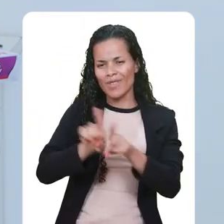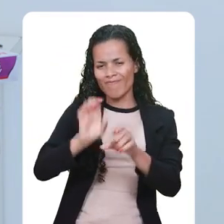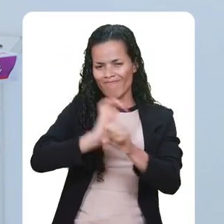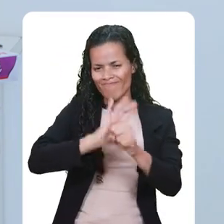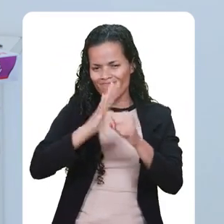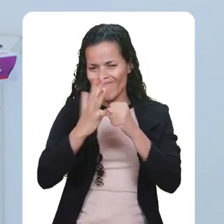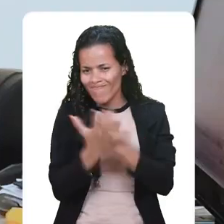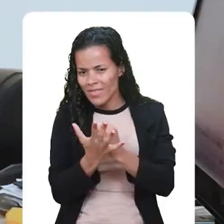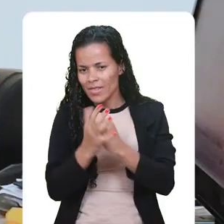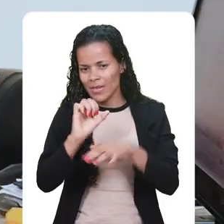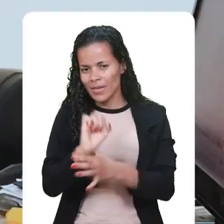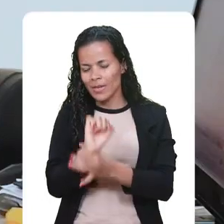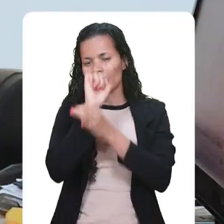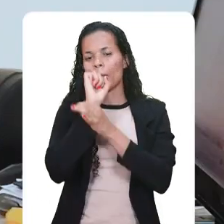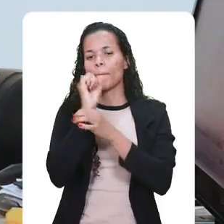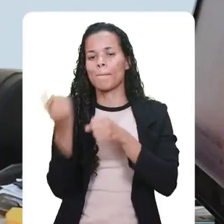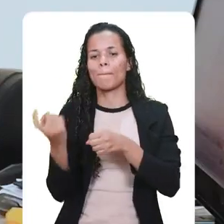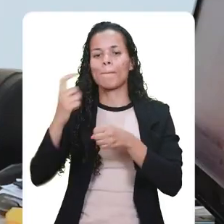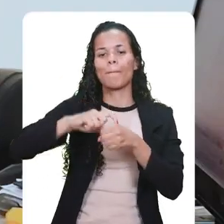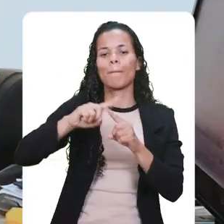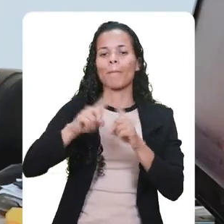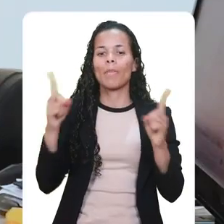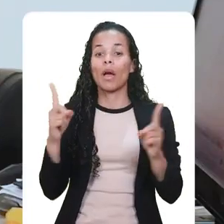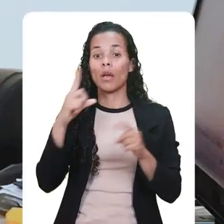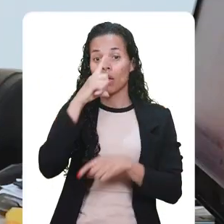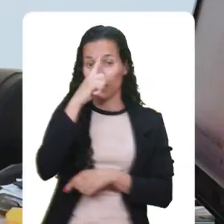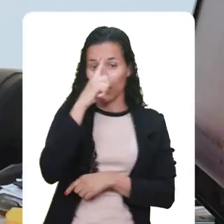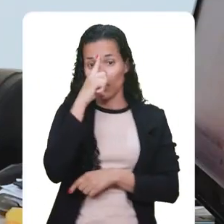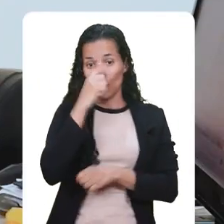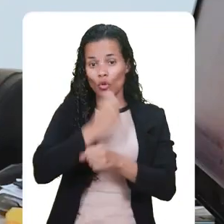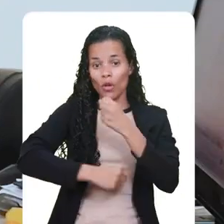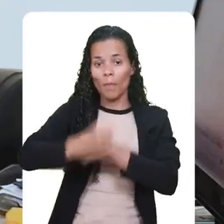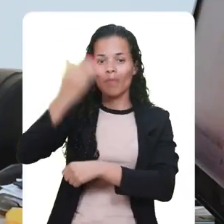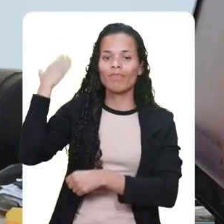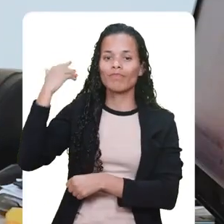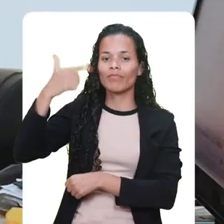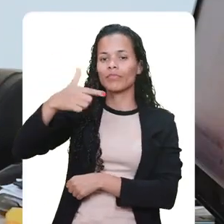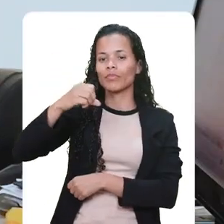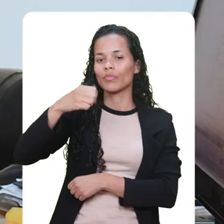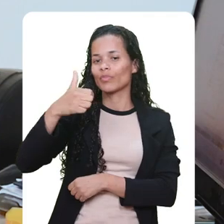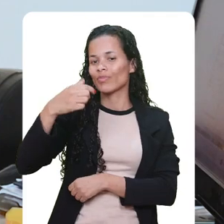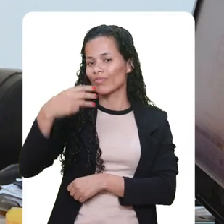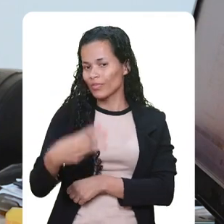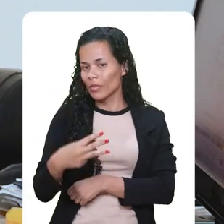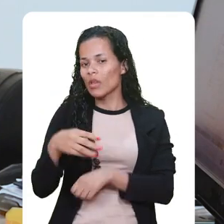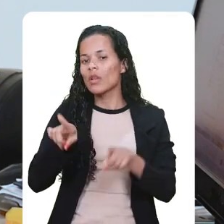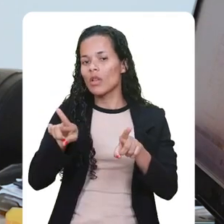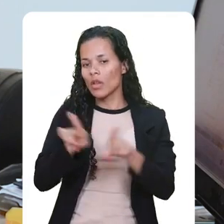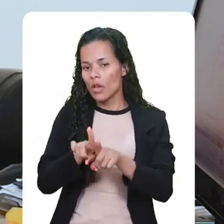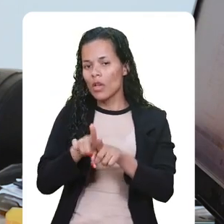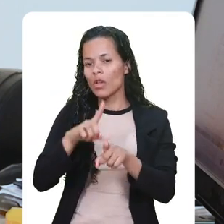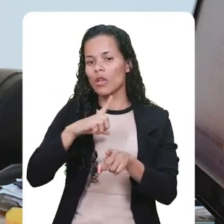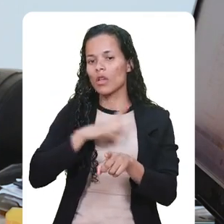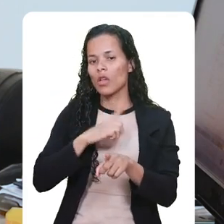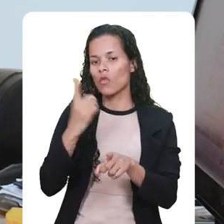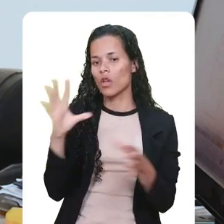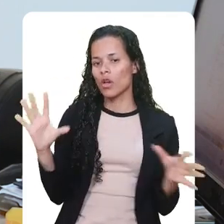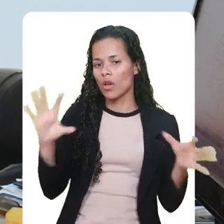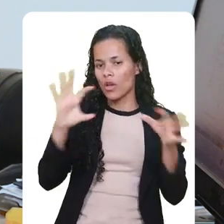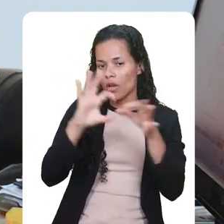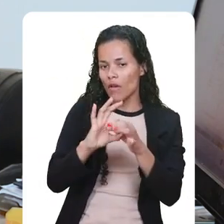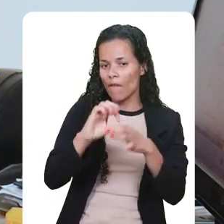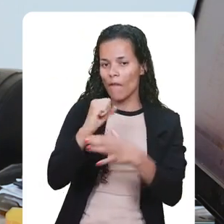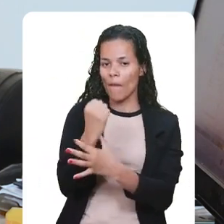se recuperaram. Mas aí, no carnaval do ano passado, a gente teve uma junção